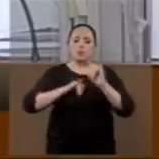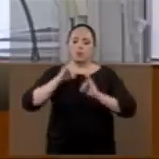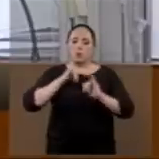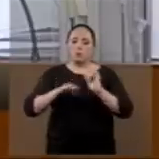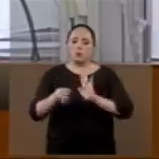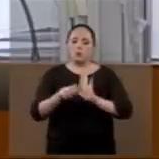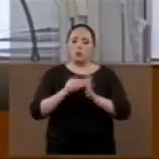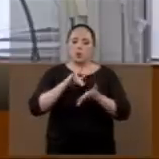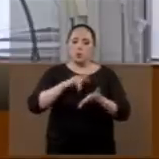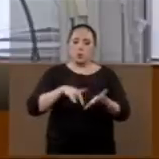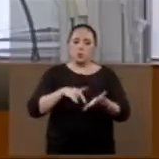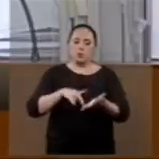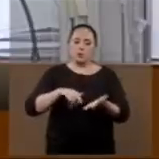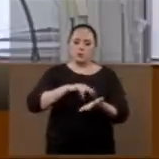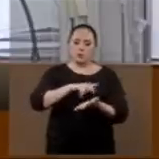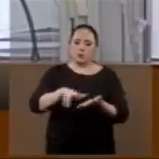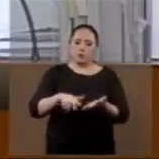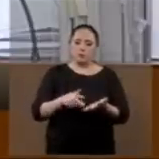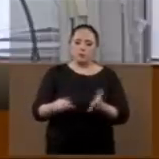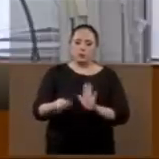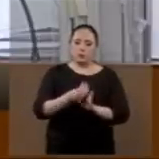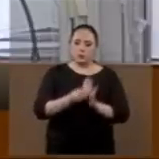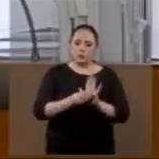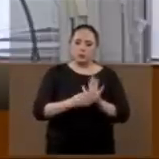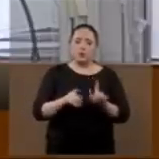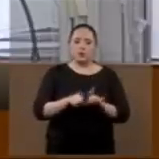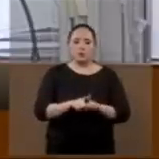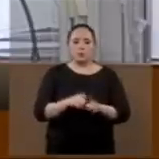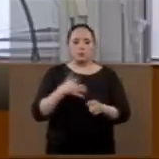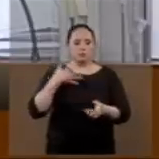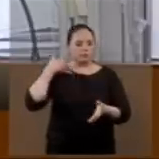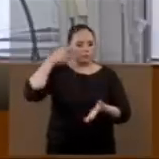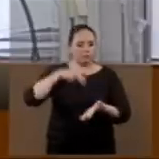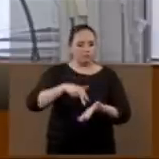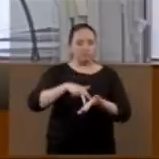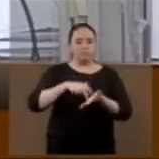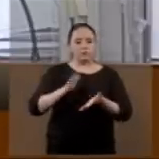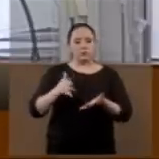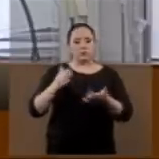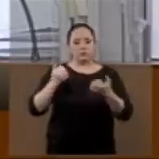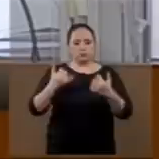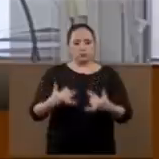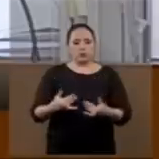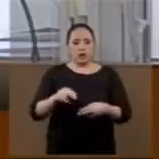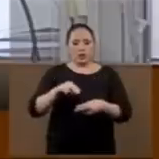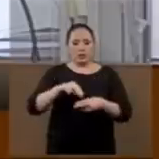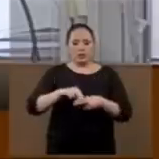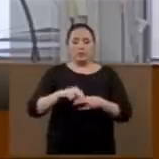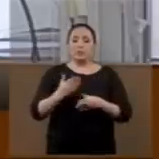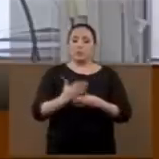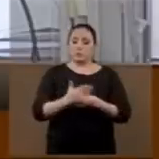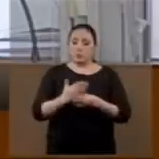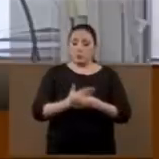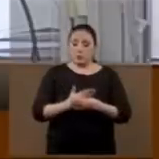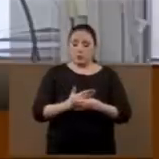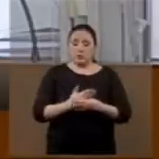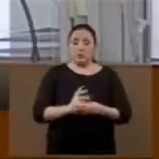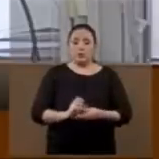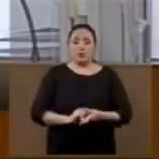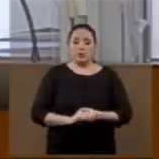os documentos que foram juntados e os brilhantes pareceres que foram anexados a este processo,